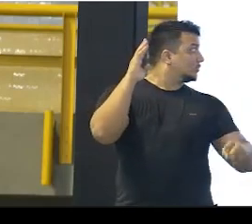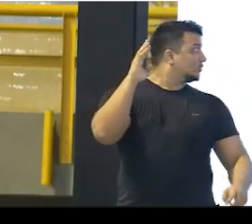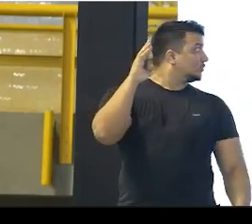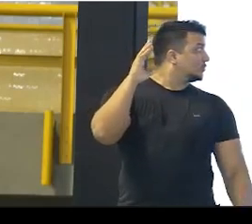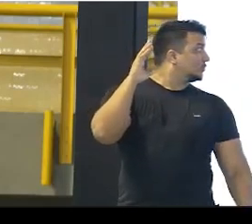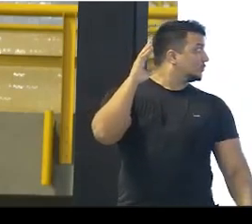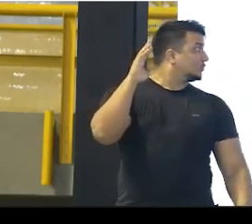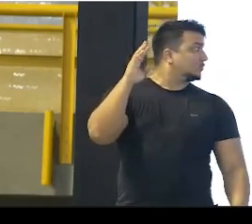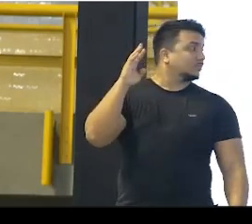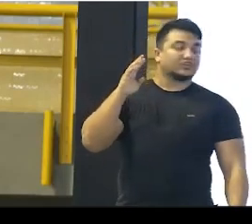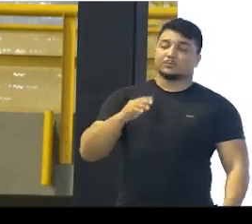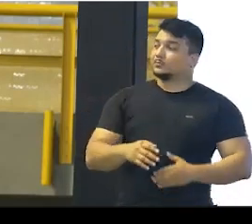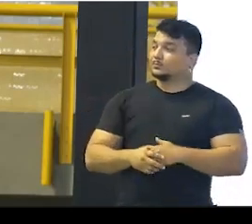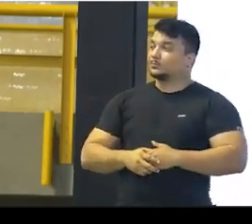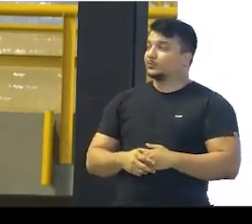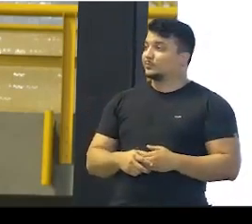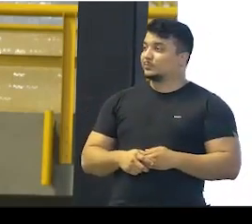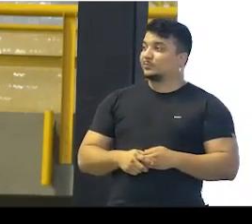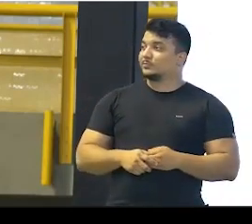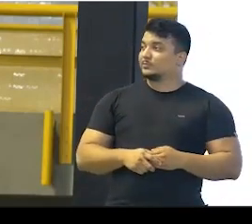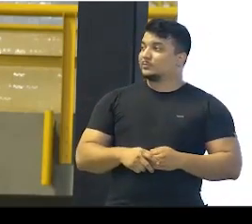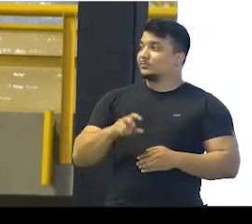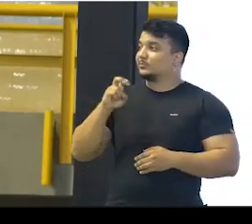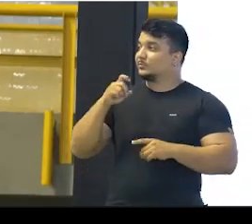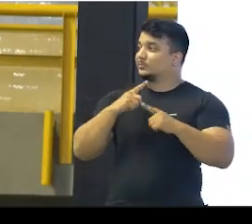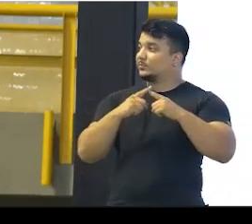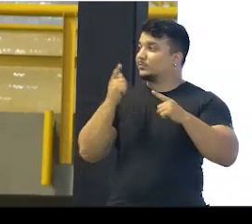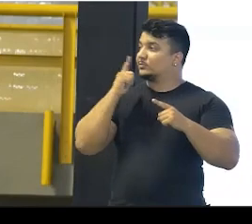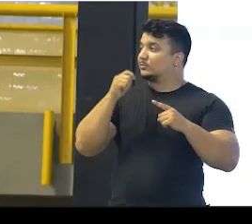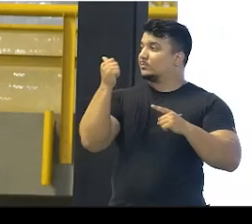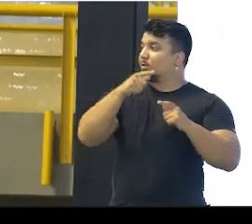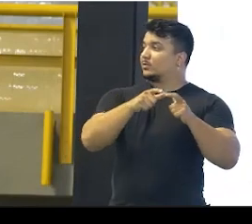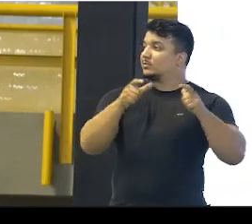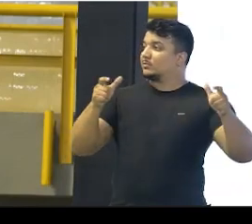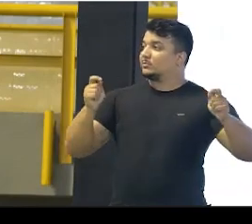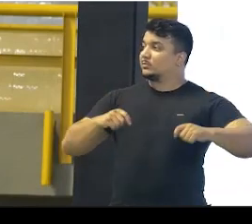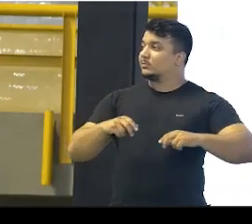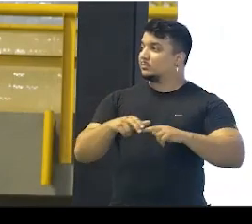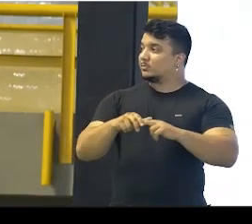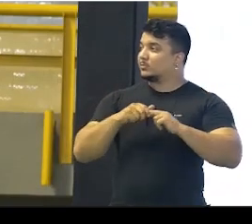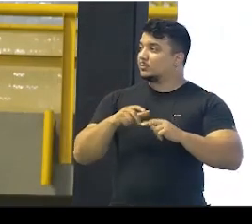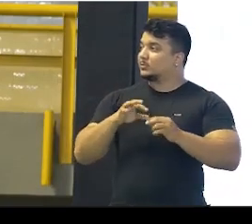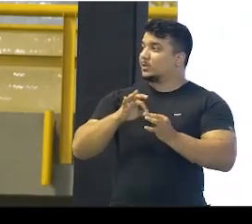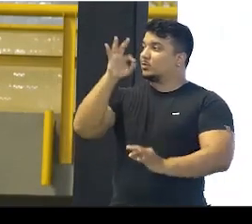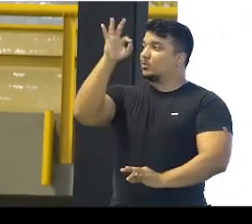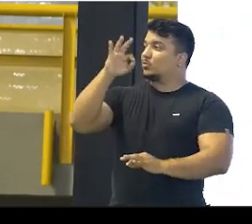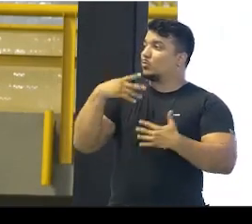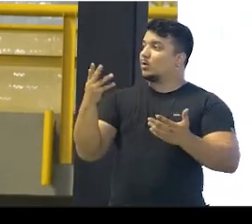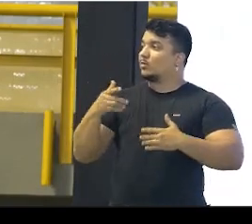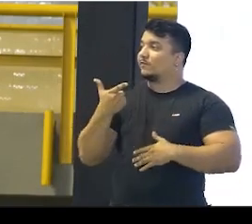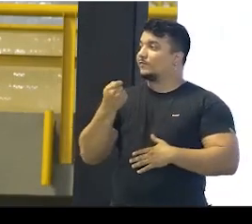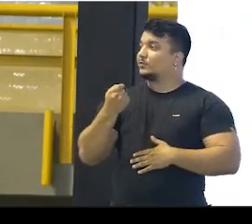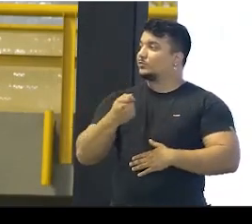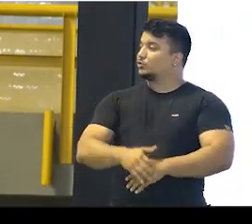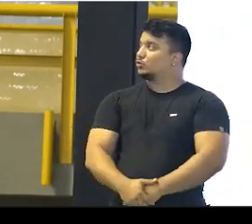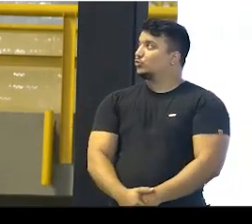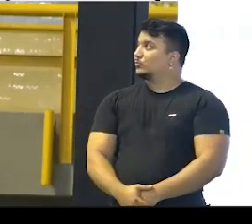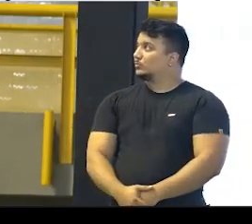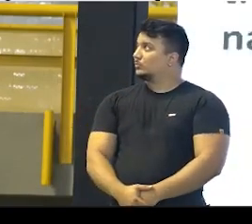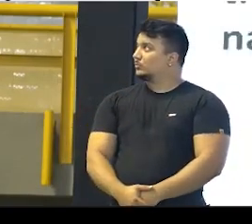gente consegue bater o olho e entender que esse triângulo, porque ele é proporcional ao 3,